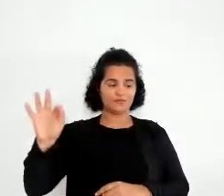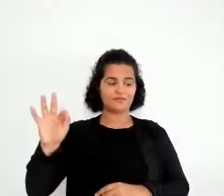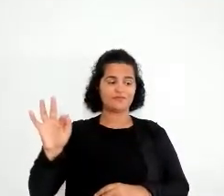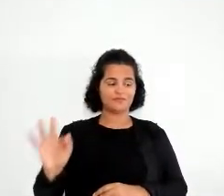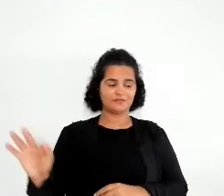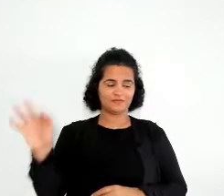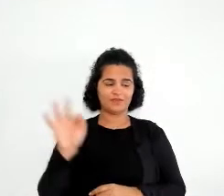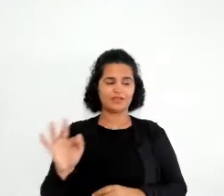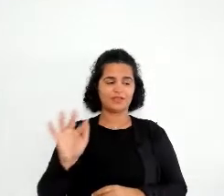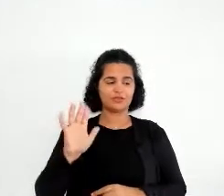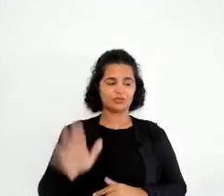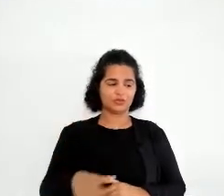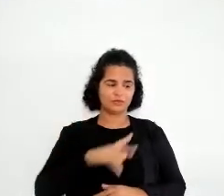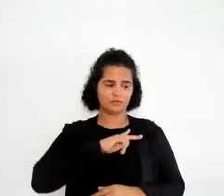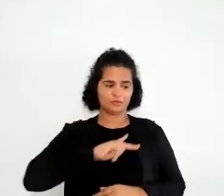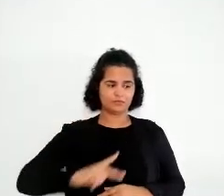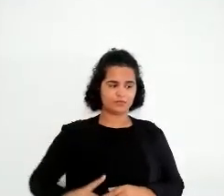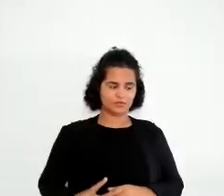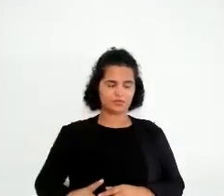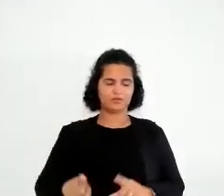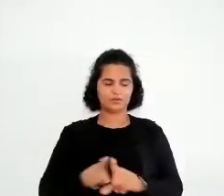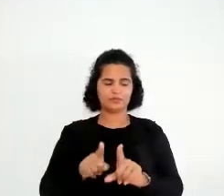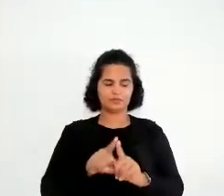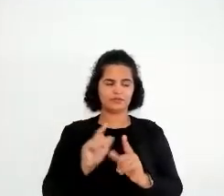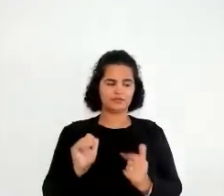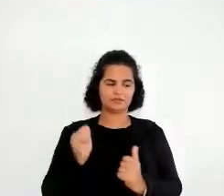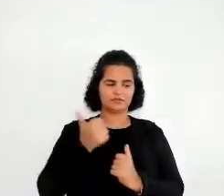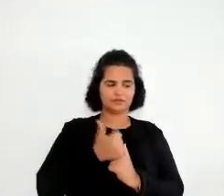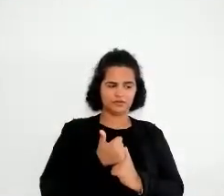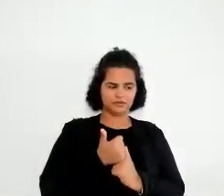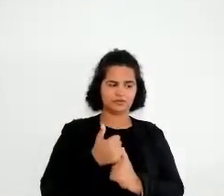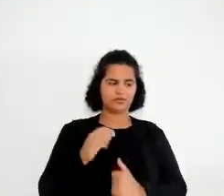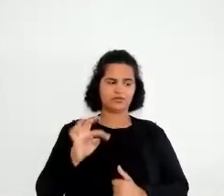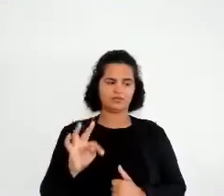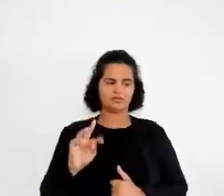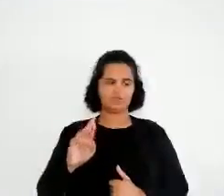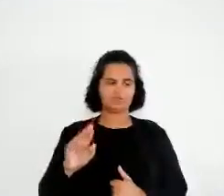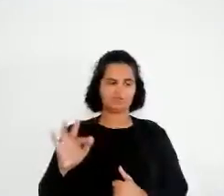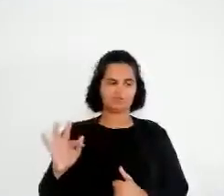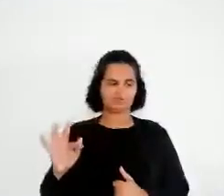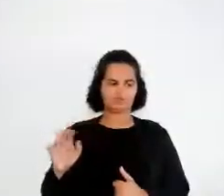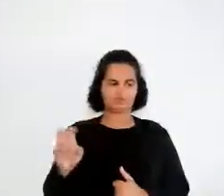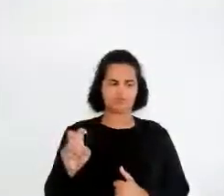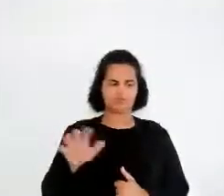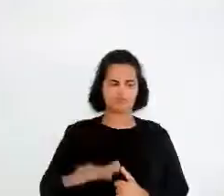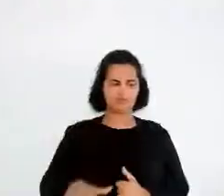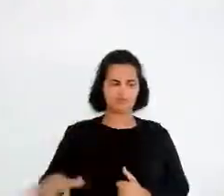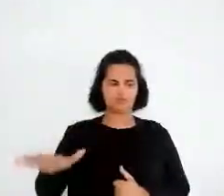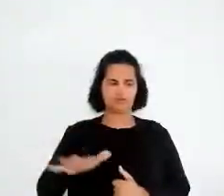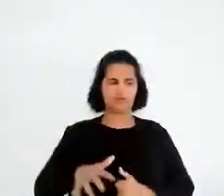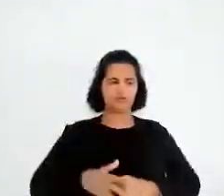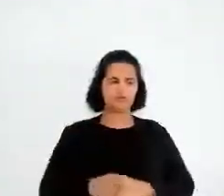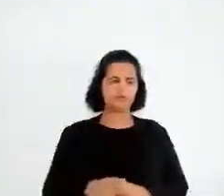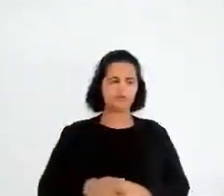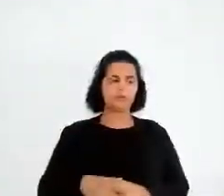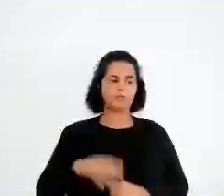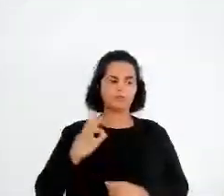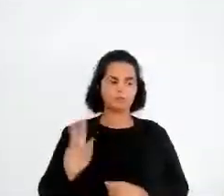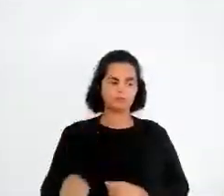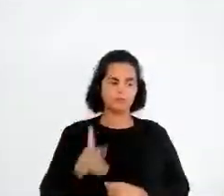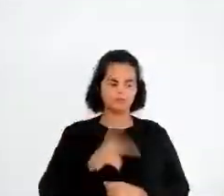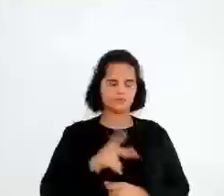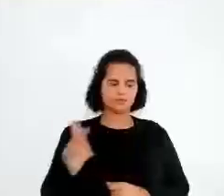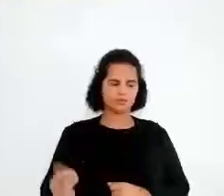de presidente e vice-presidente do TRF da 5ª Região. Professor de Direito, o ministro já